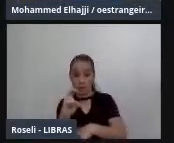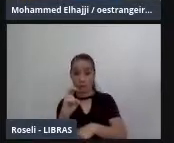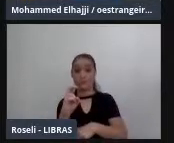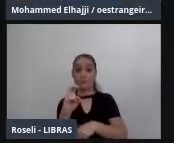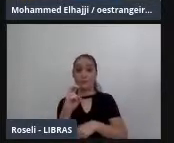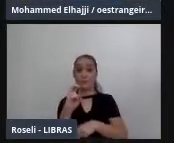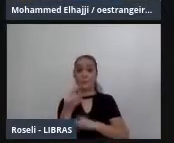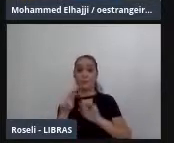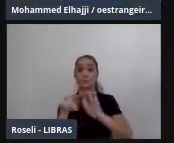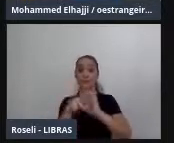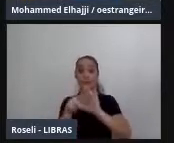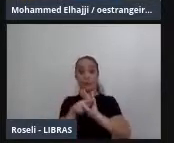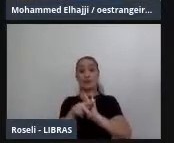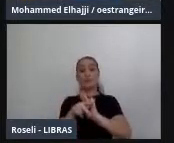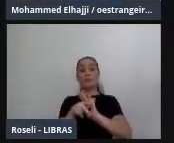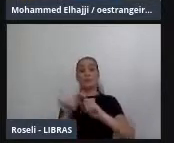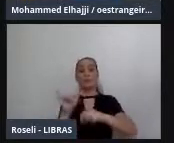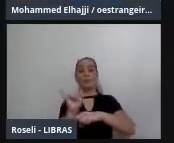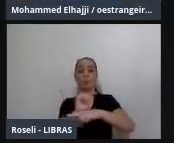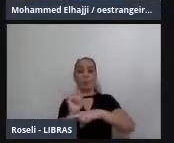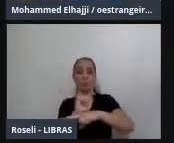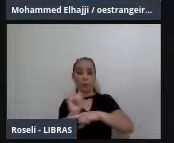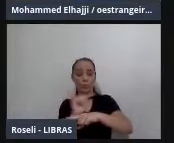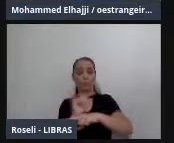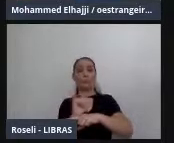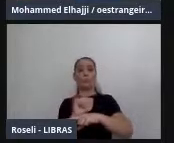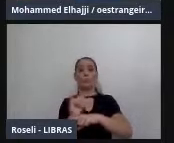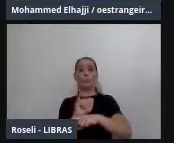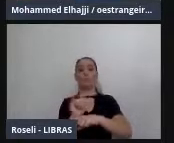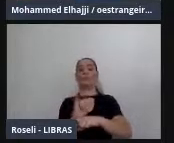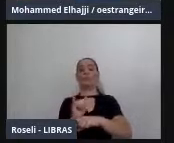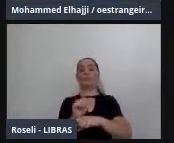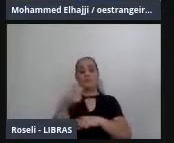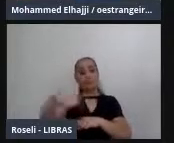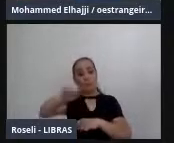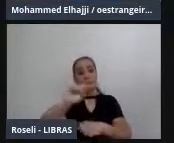Memorial da América Latina, eu sugiro que se inscrevam, porque nós